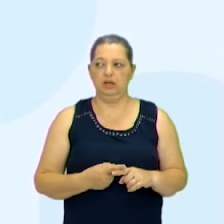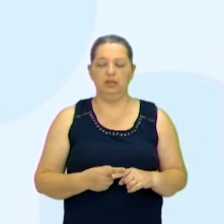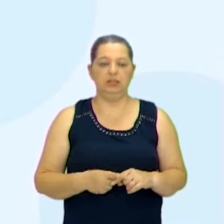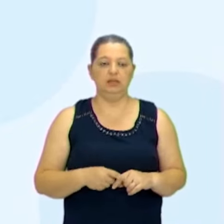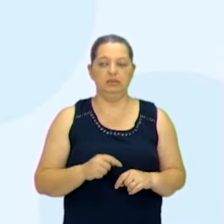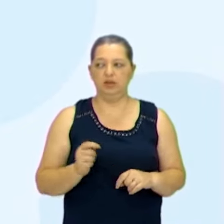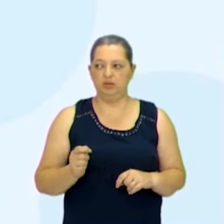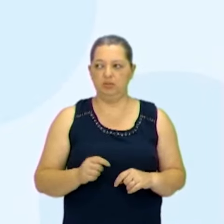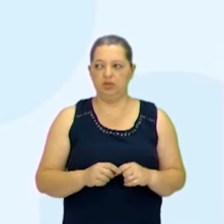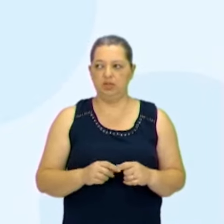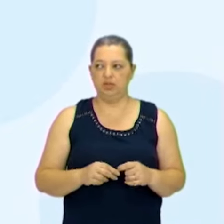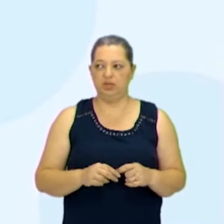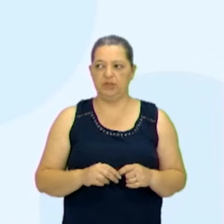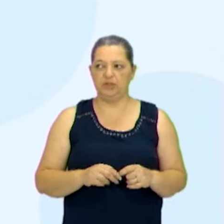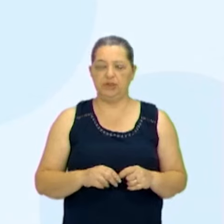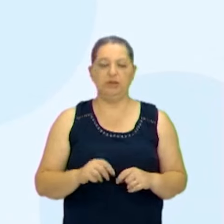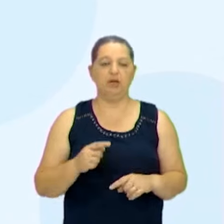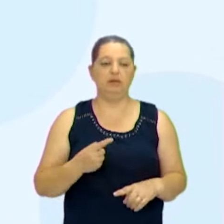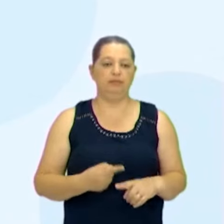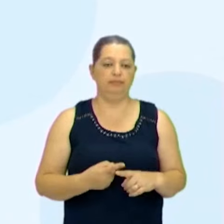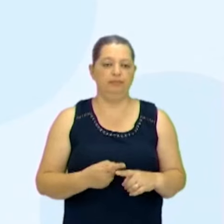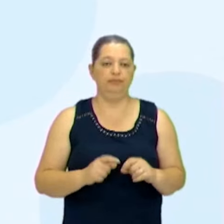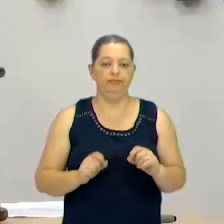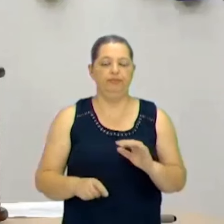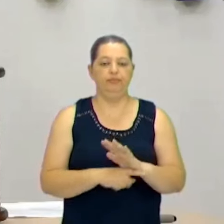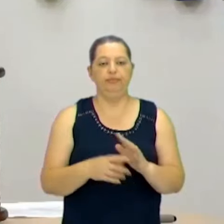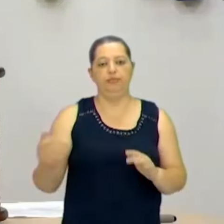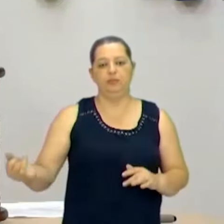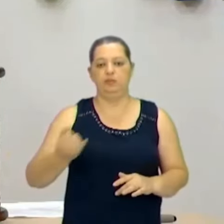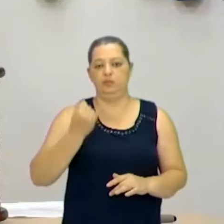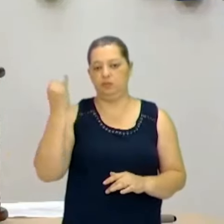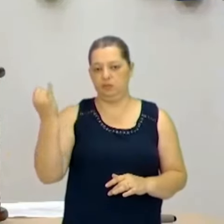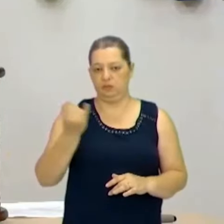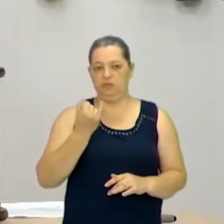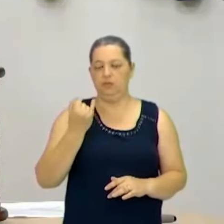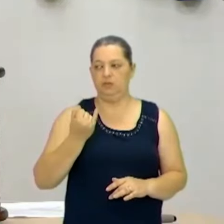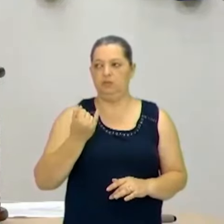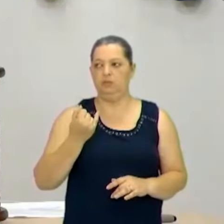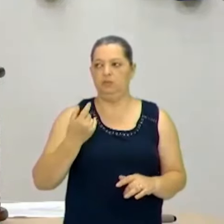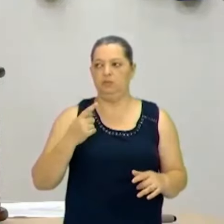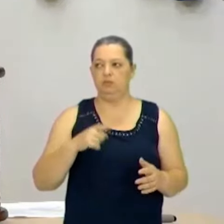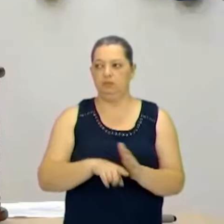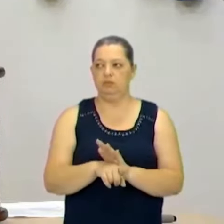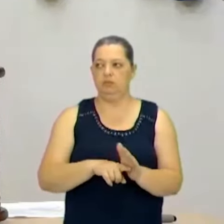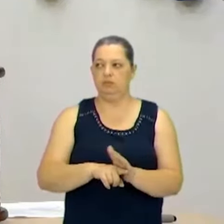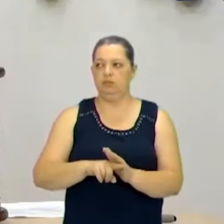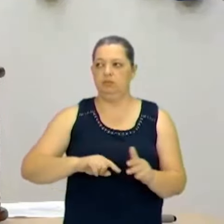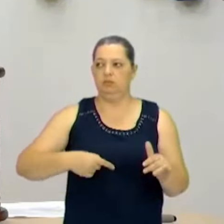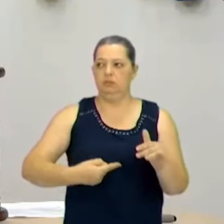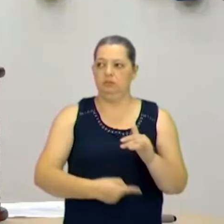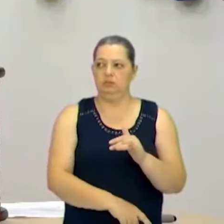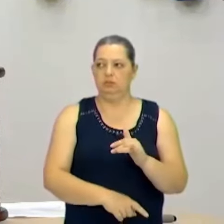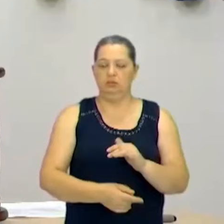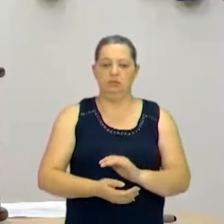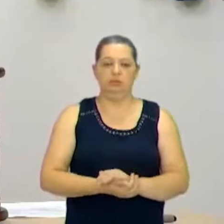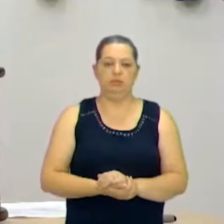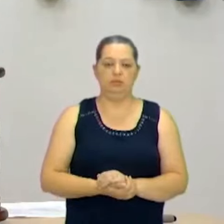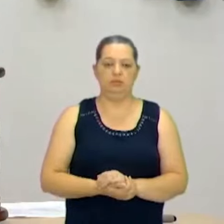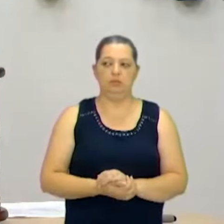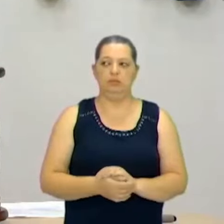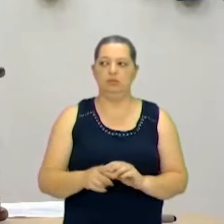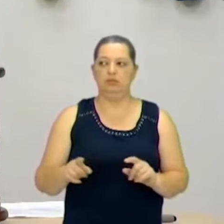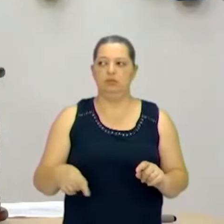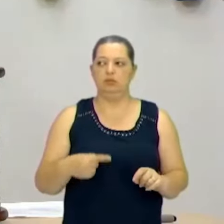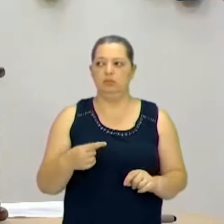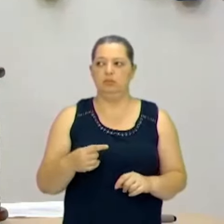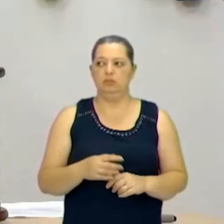formas de terrorismo. É importante a gente fazer uma pesquisa mais aprofundada. Queridos professores, muito obrigada a todos que estiveram aqui comigo